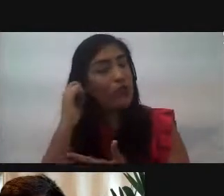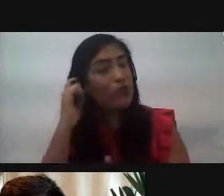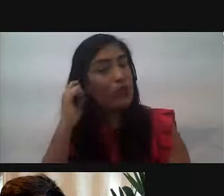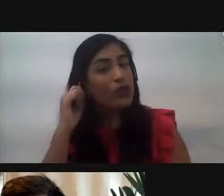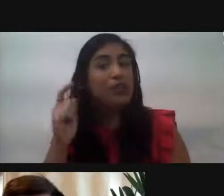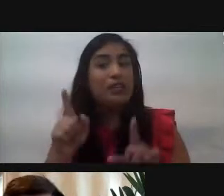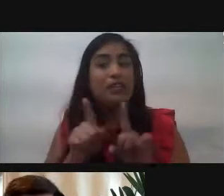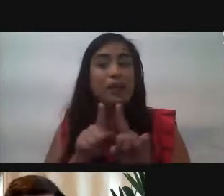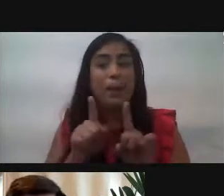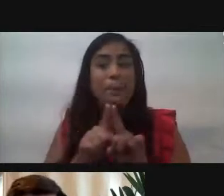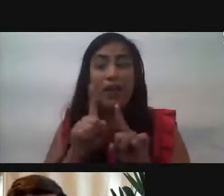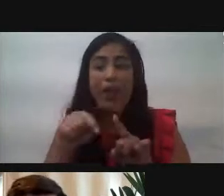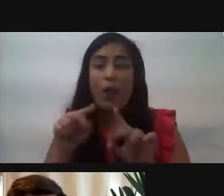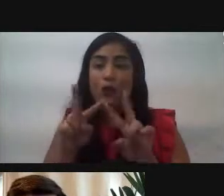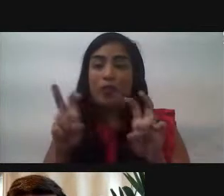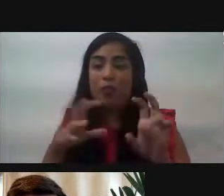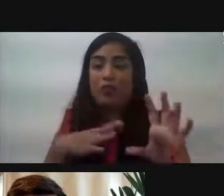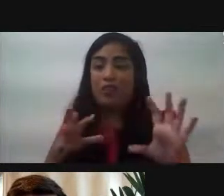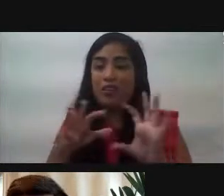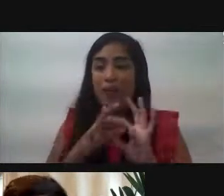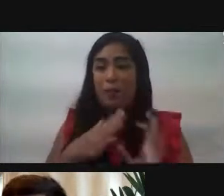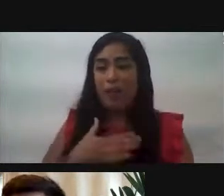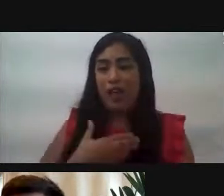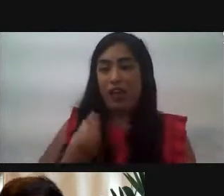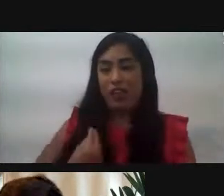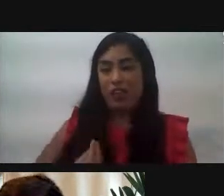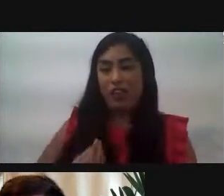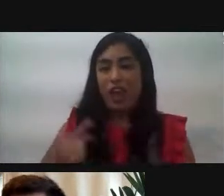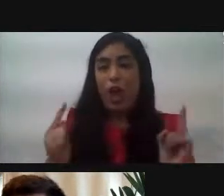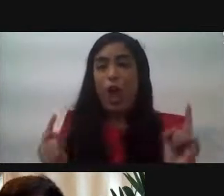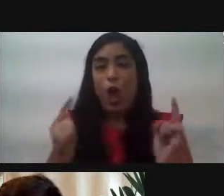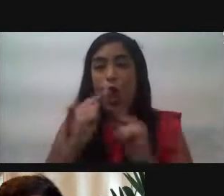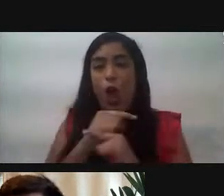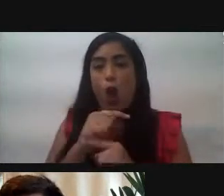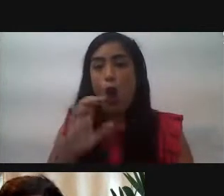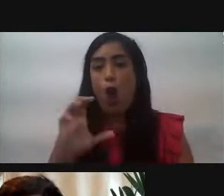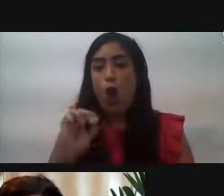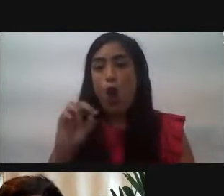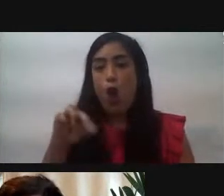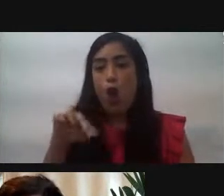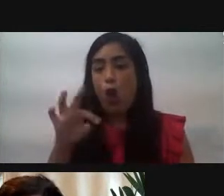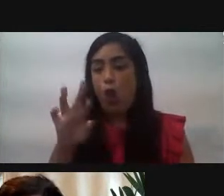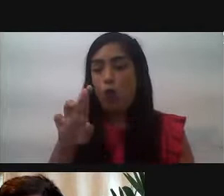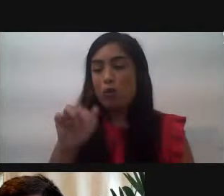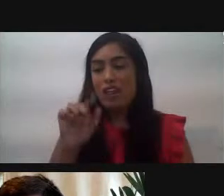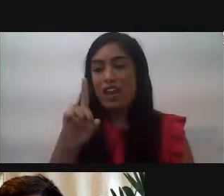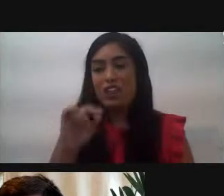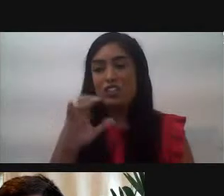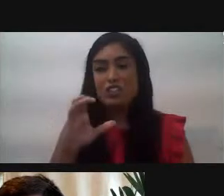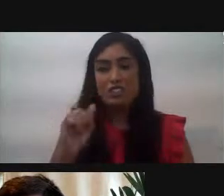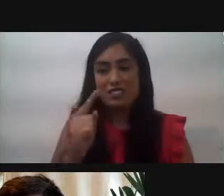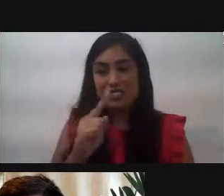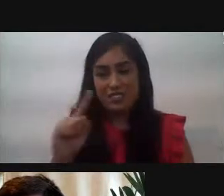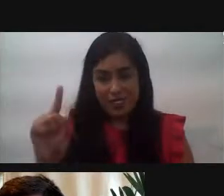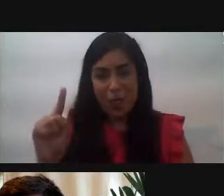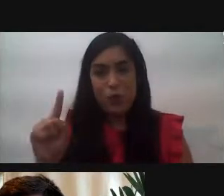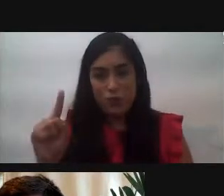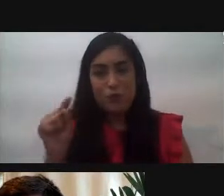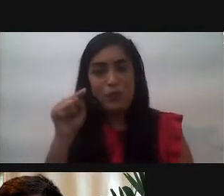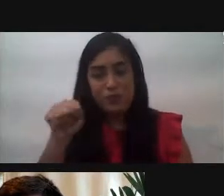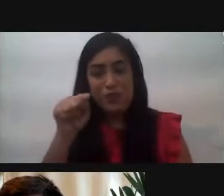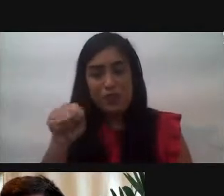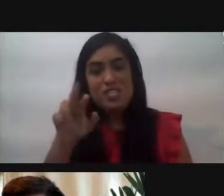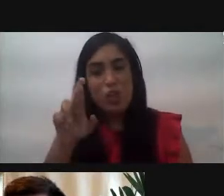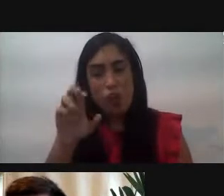da minha vida, que é contradição. E o Rodrigo explicou muitíssimo bem essa contradição